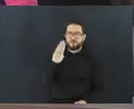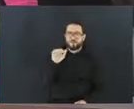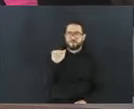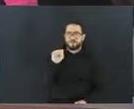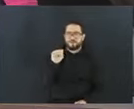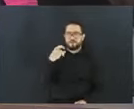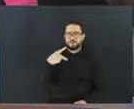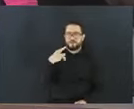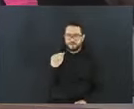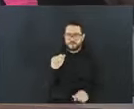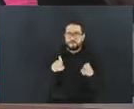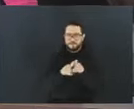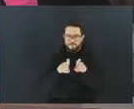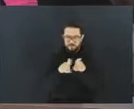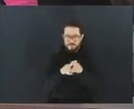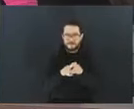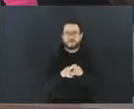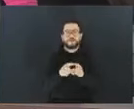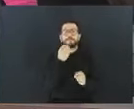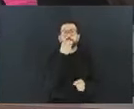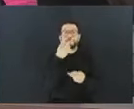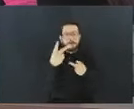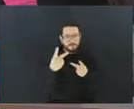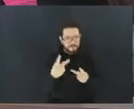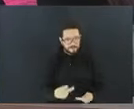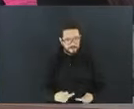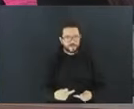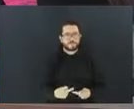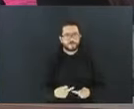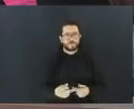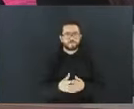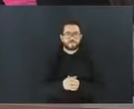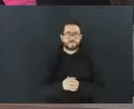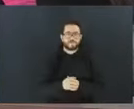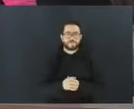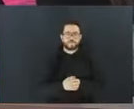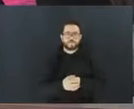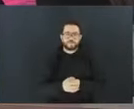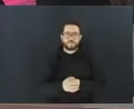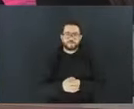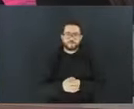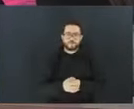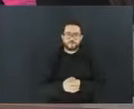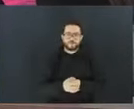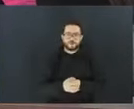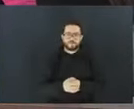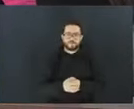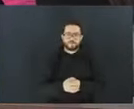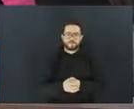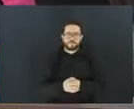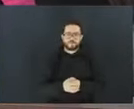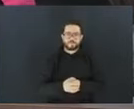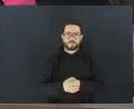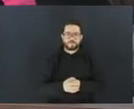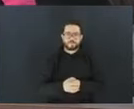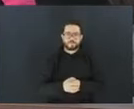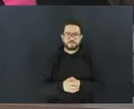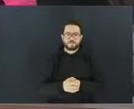todos muito bem-vindos a essa casa. A minha pergunta, como nós estamos em abril